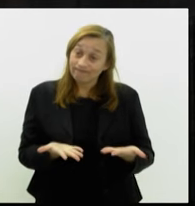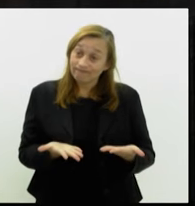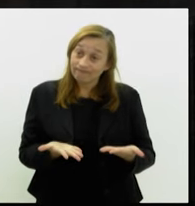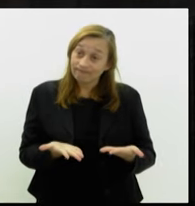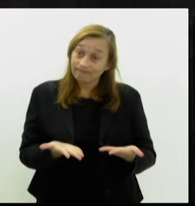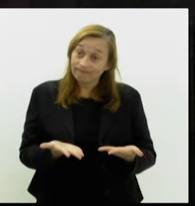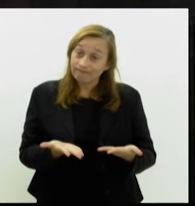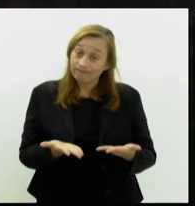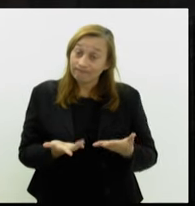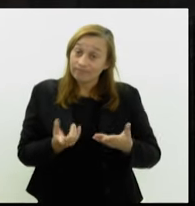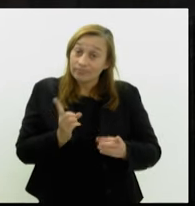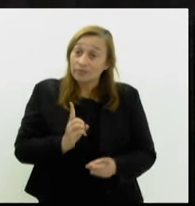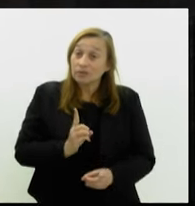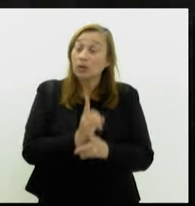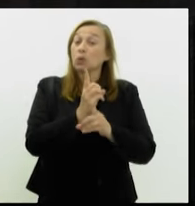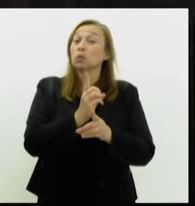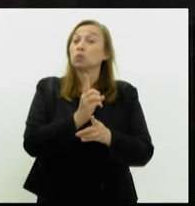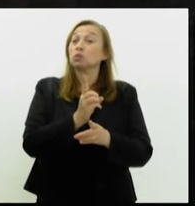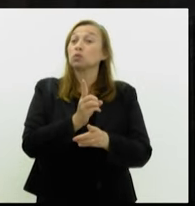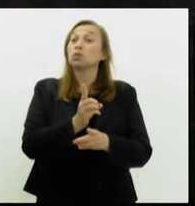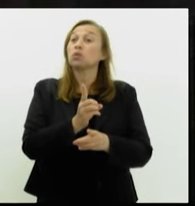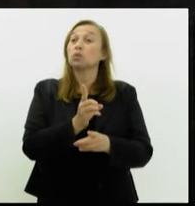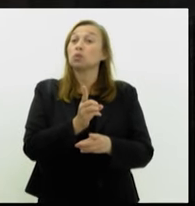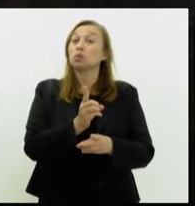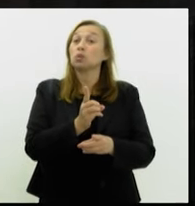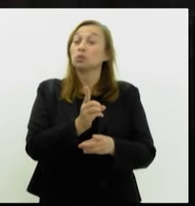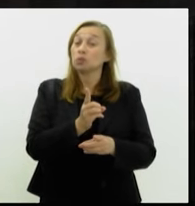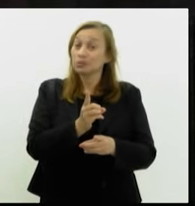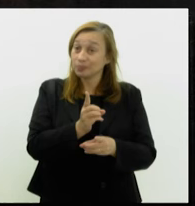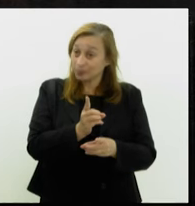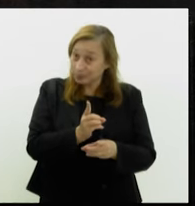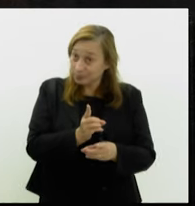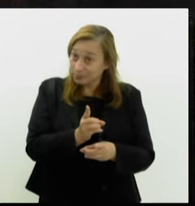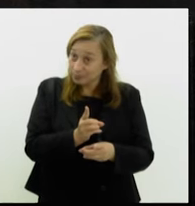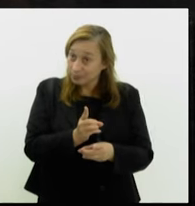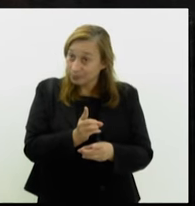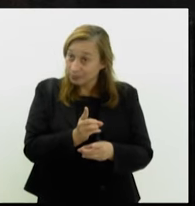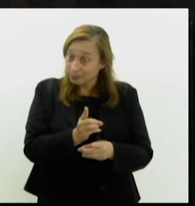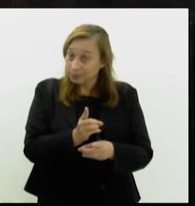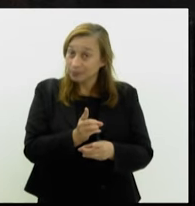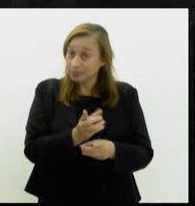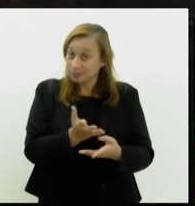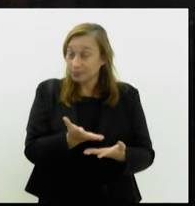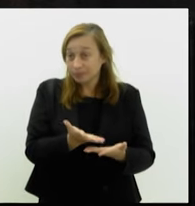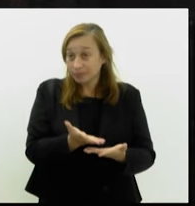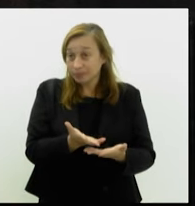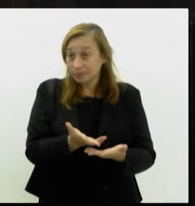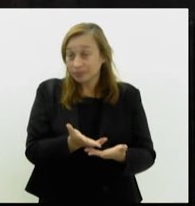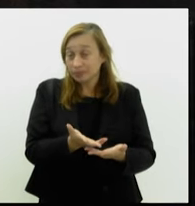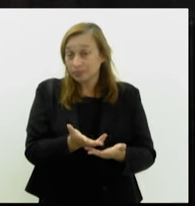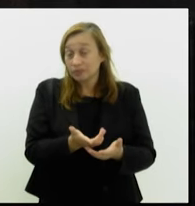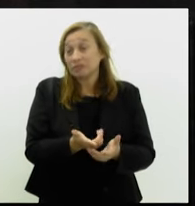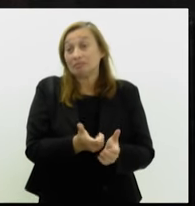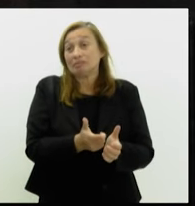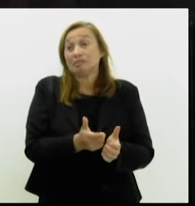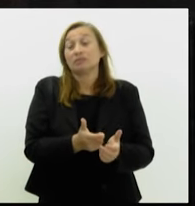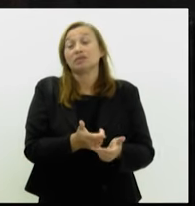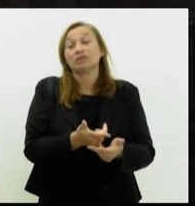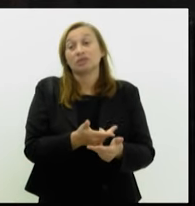as revelações vêm à tona com muita intensidade.